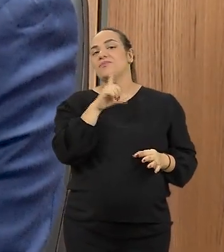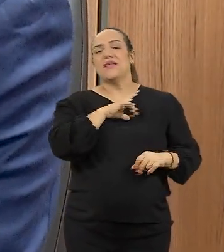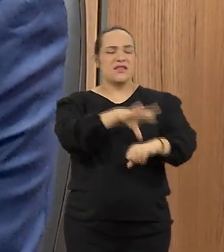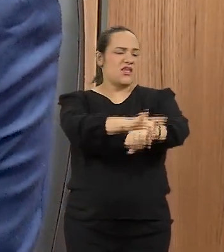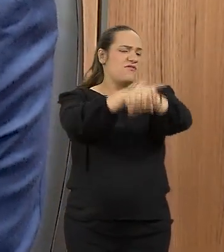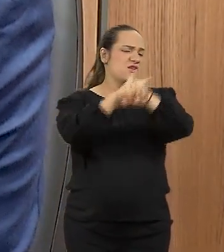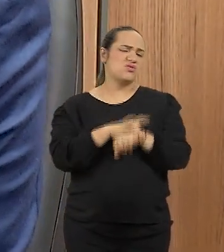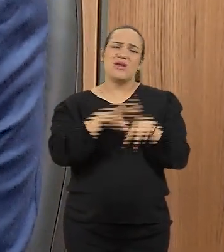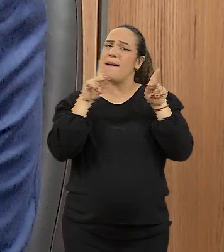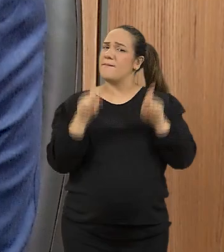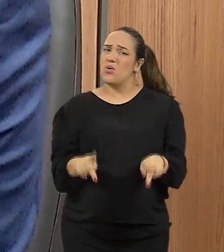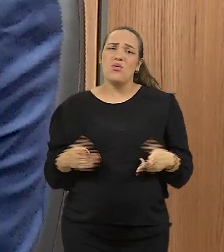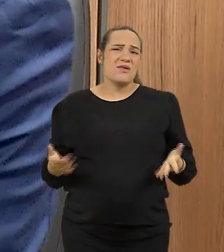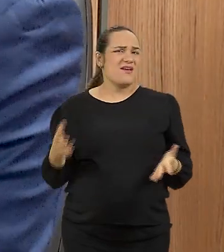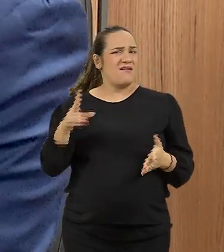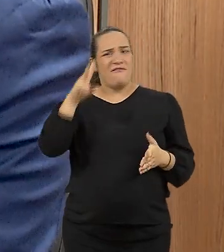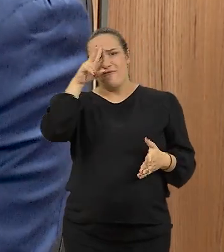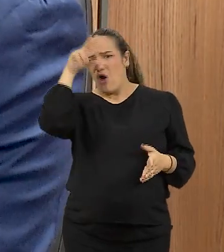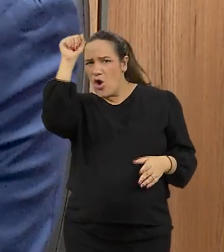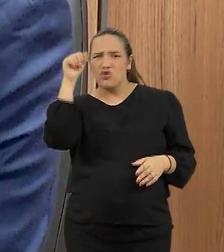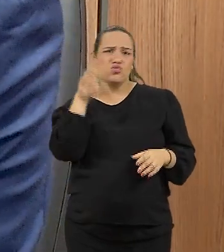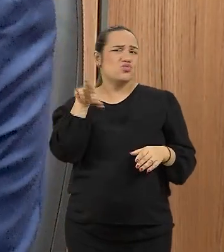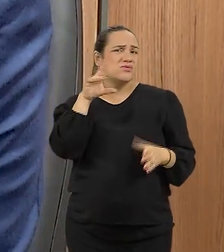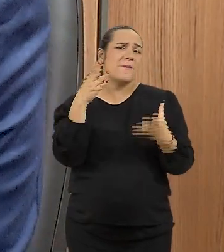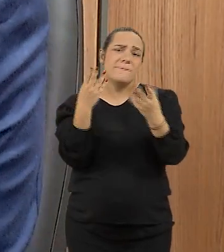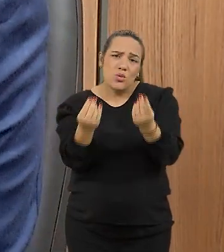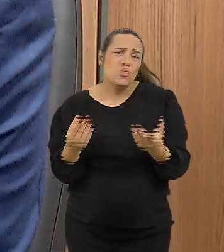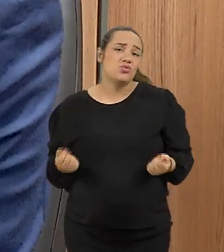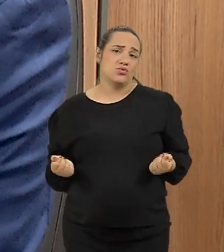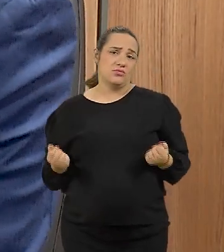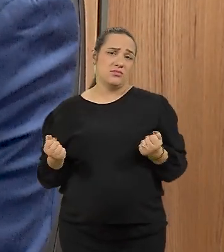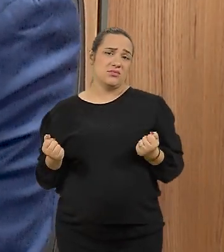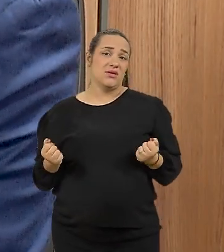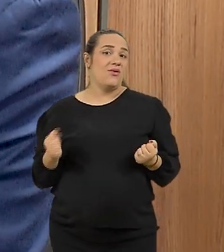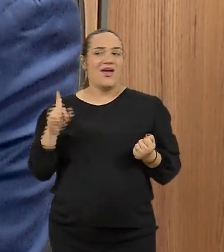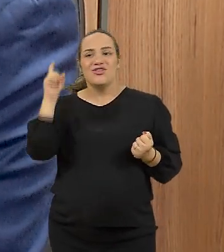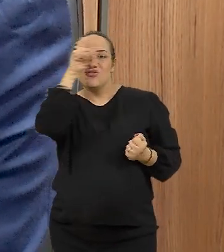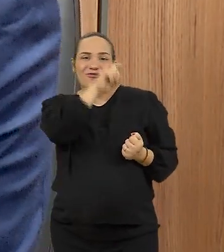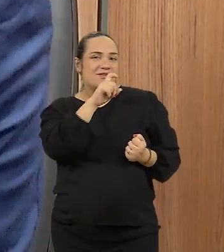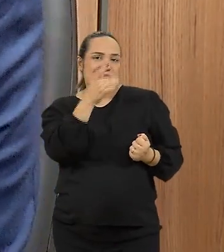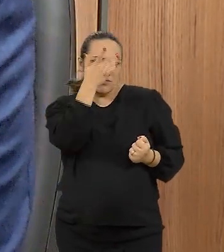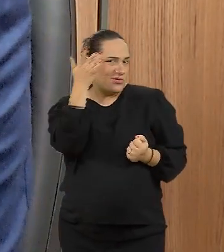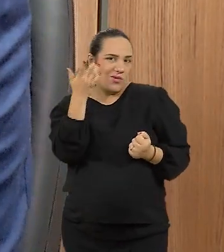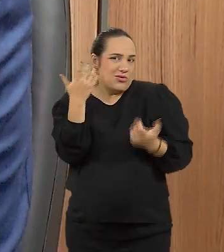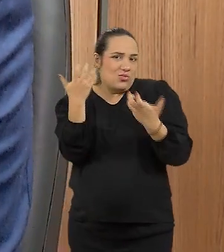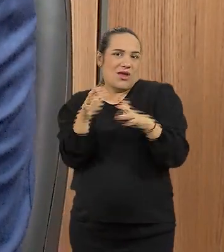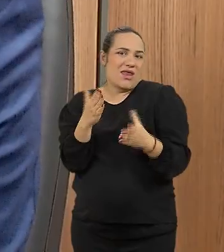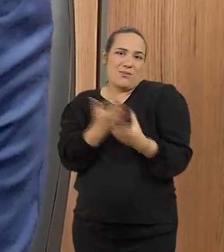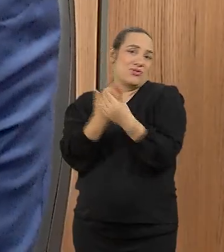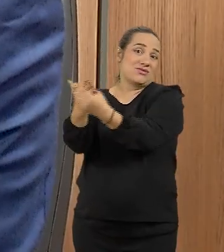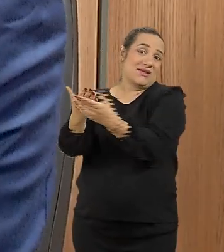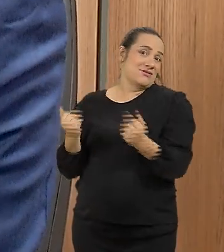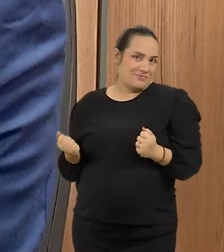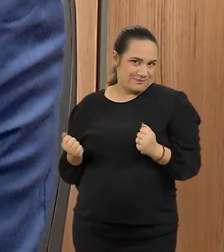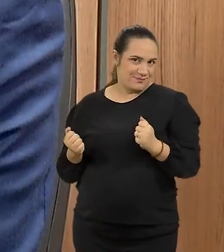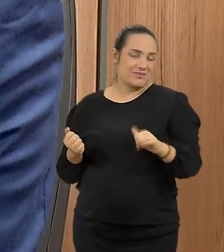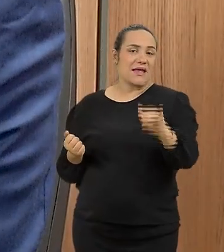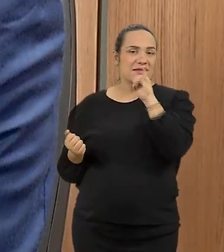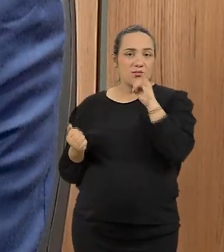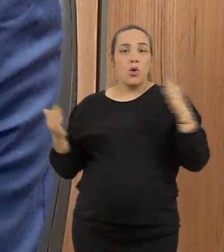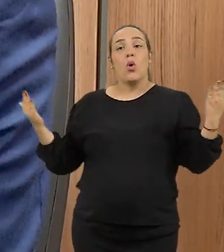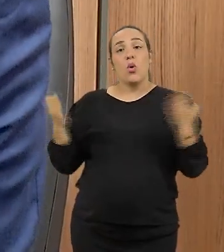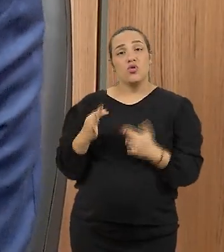temos a defensoria pública muito forte, então fica muito difícil você impedir o acesso ao judiciário. Os